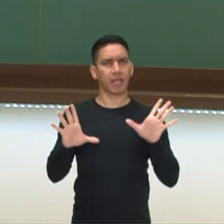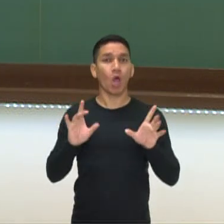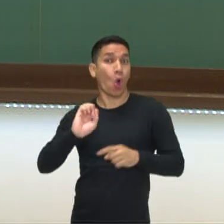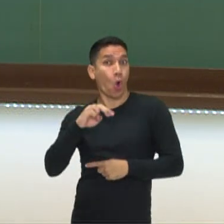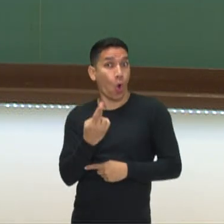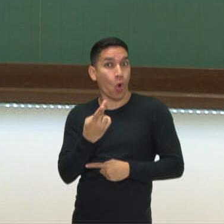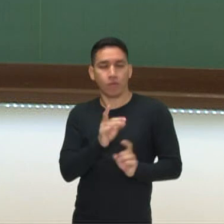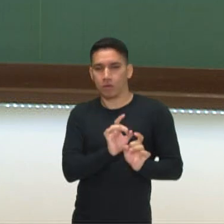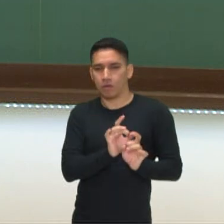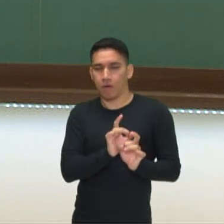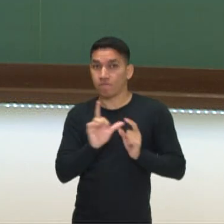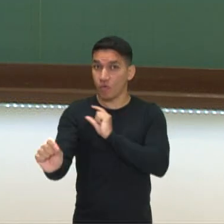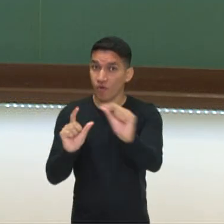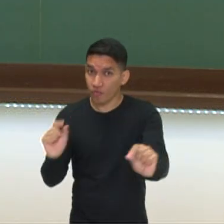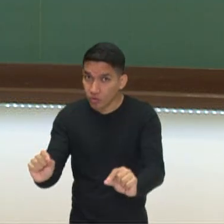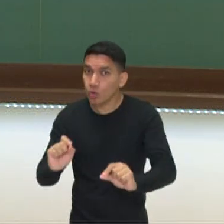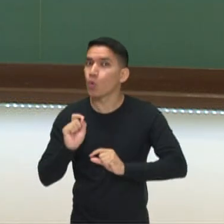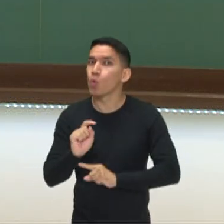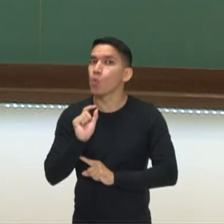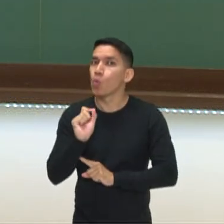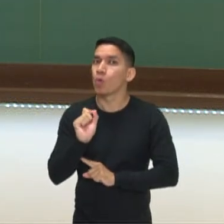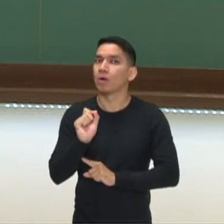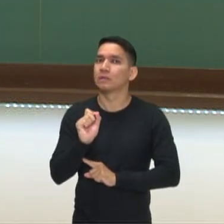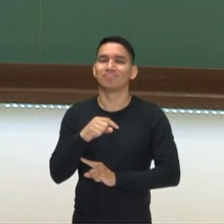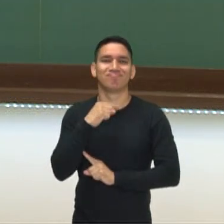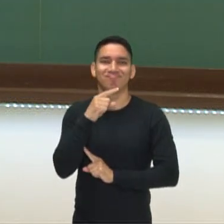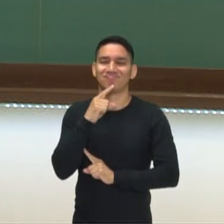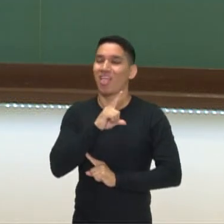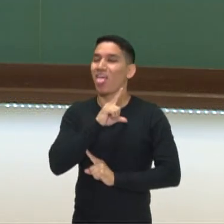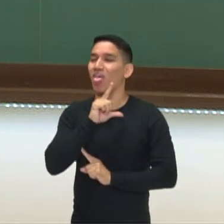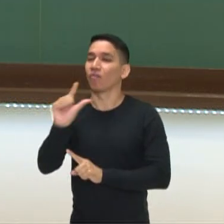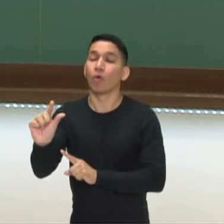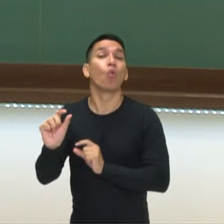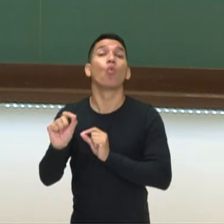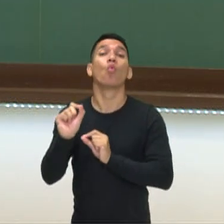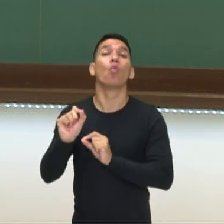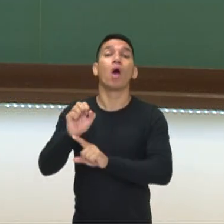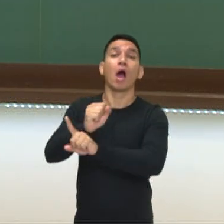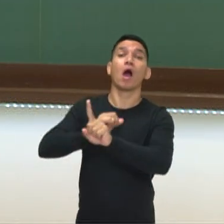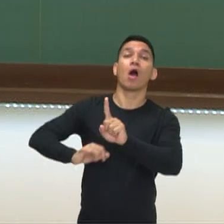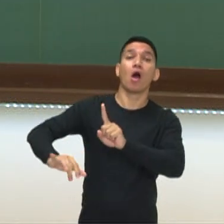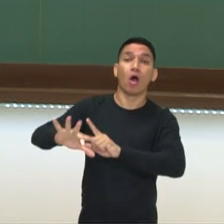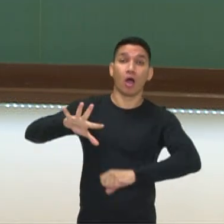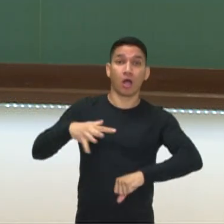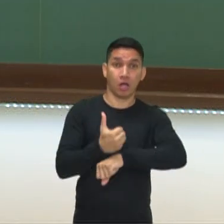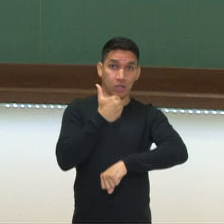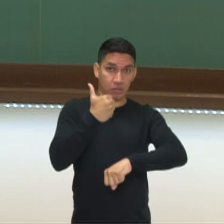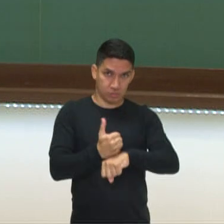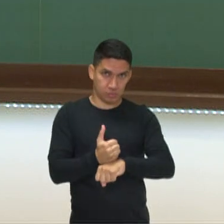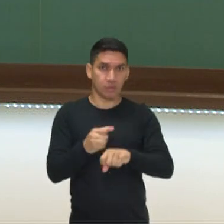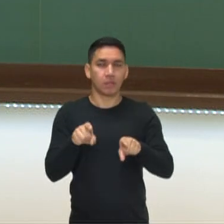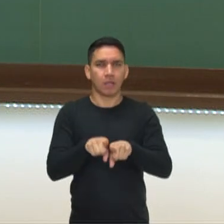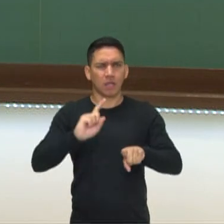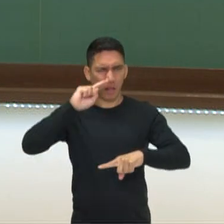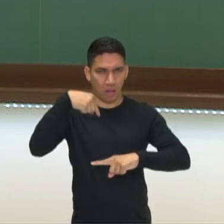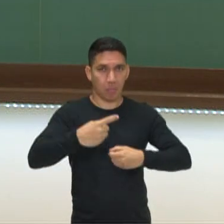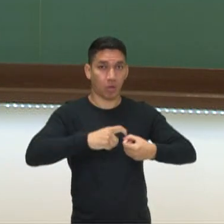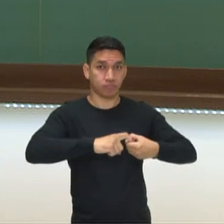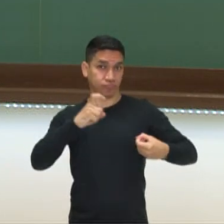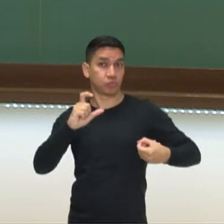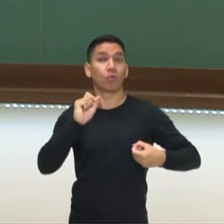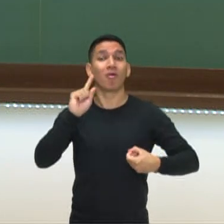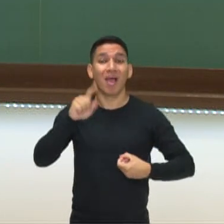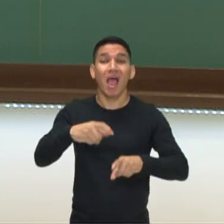questão que eles não conseguiam escapar, que é que a sociedade colonial e a do pós-independência também